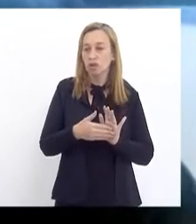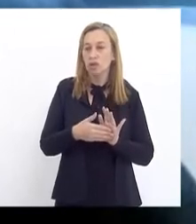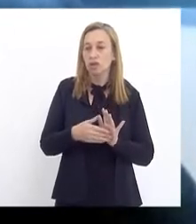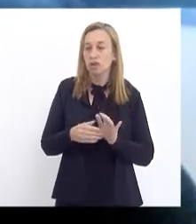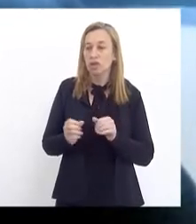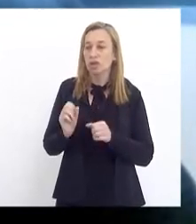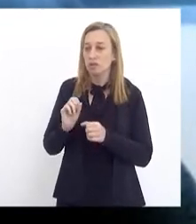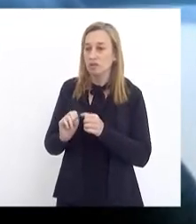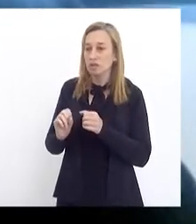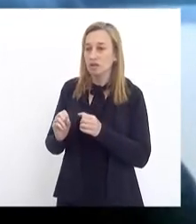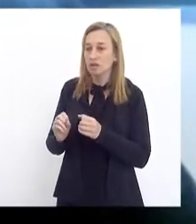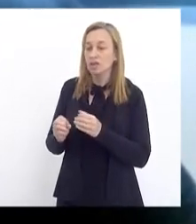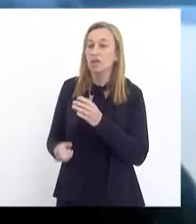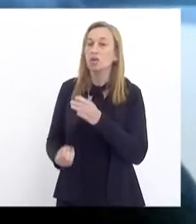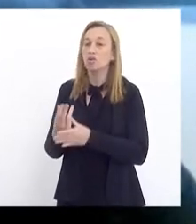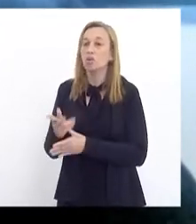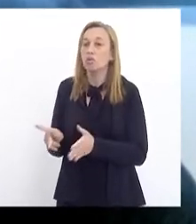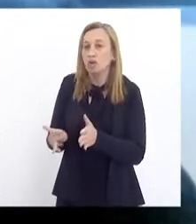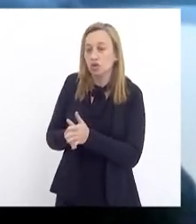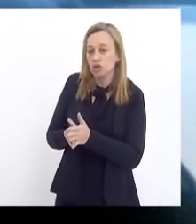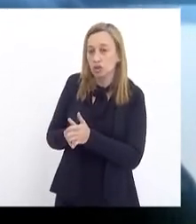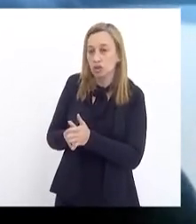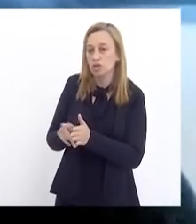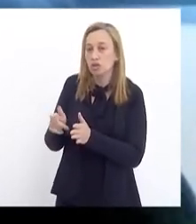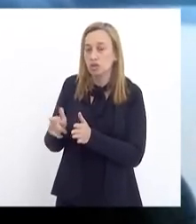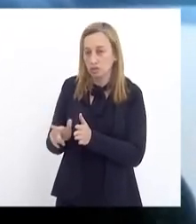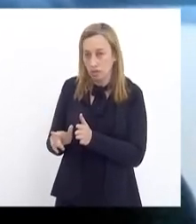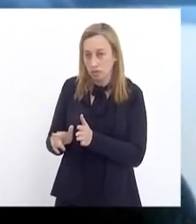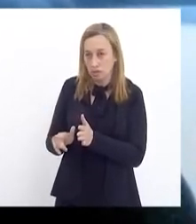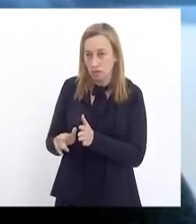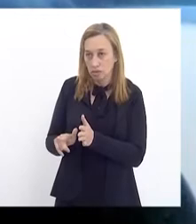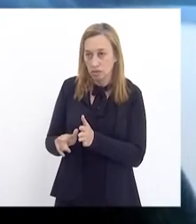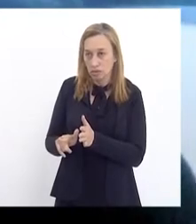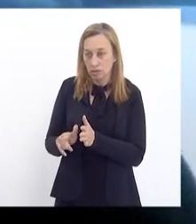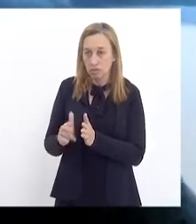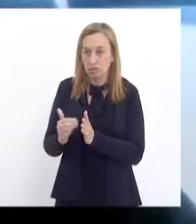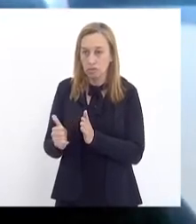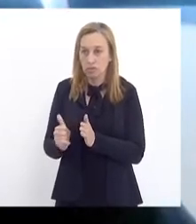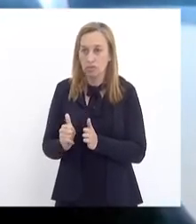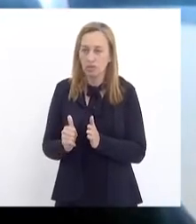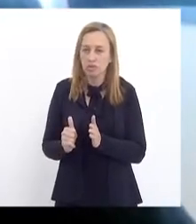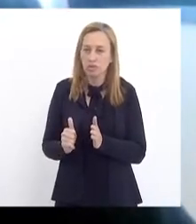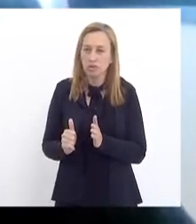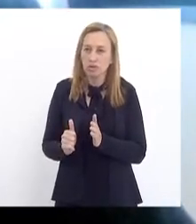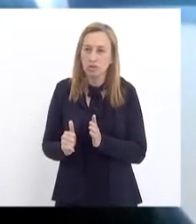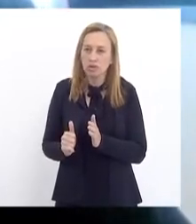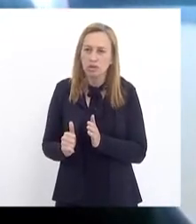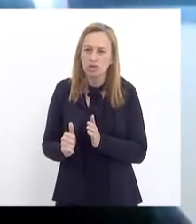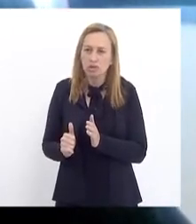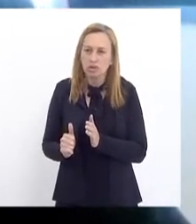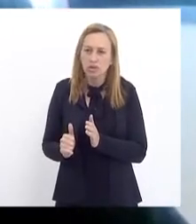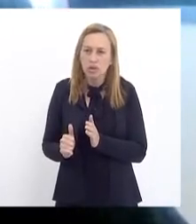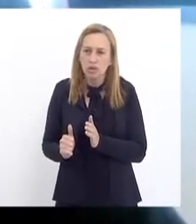que reapresente o projeto, tirando... Recording stopped. Recording in progress.